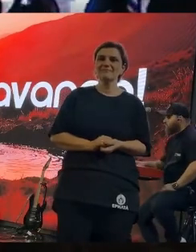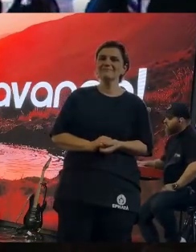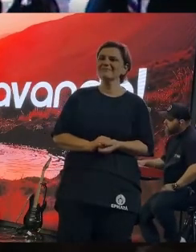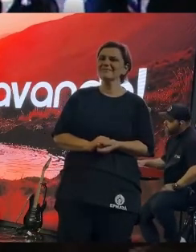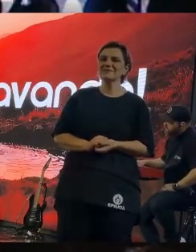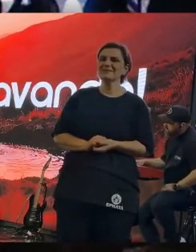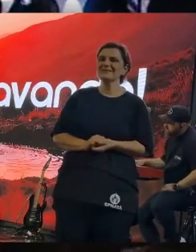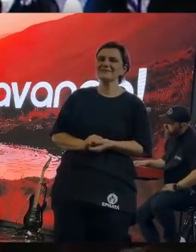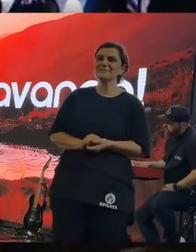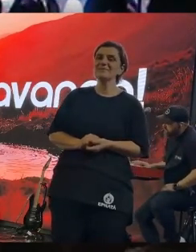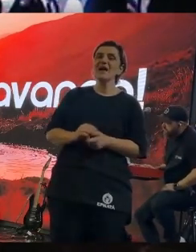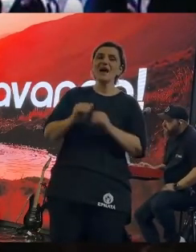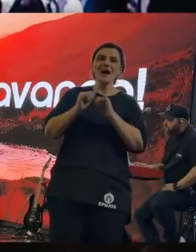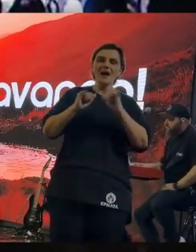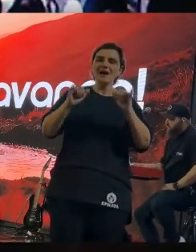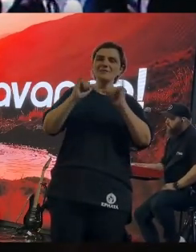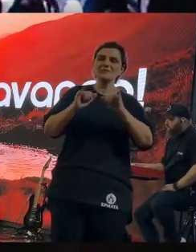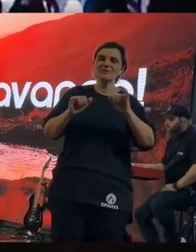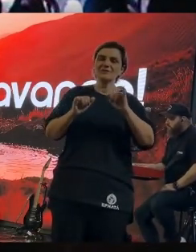Avisa para o inferno.